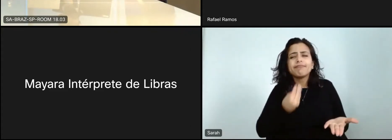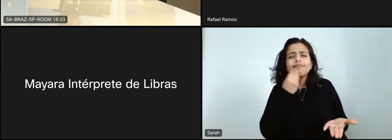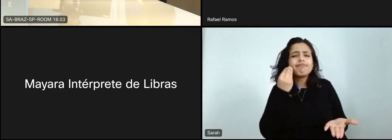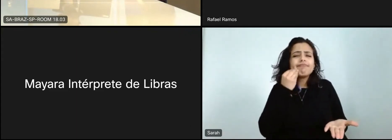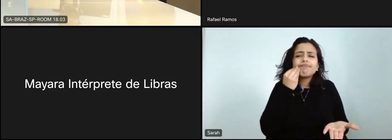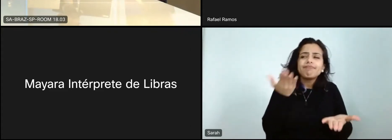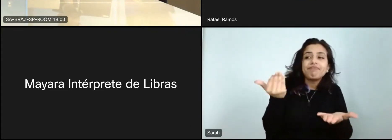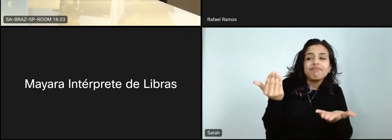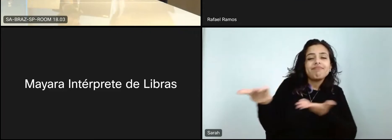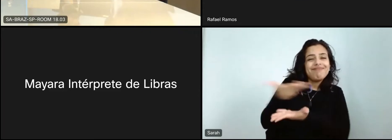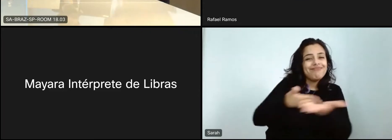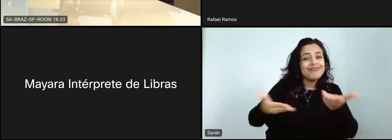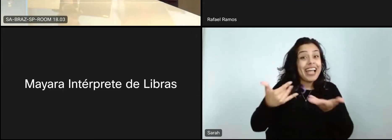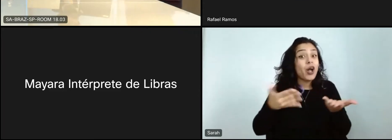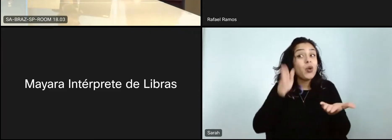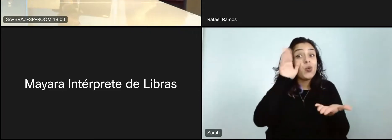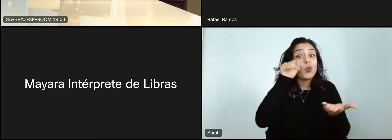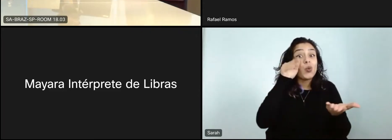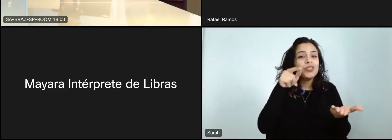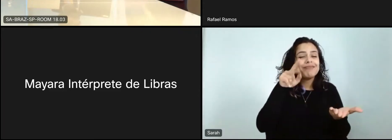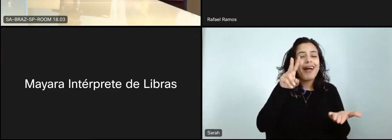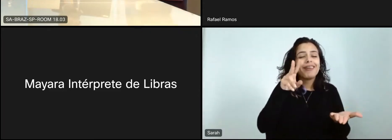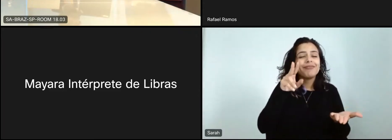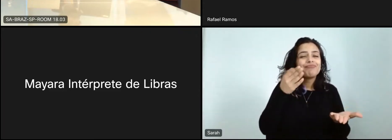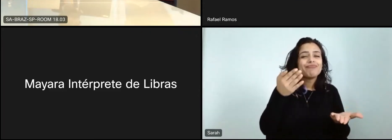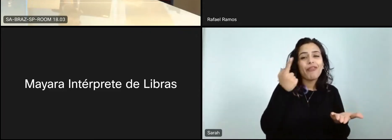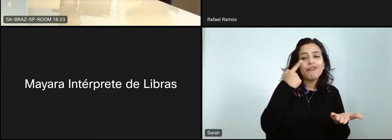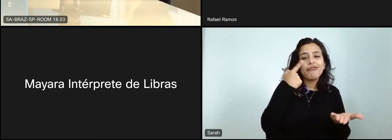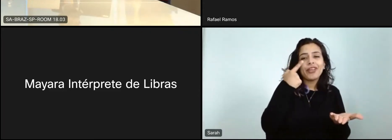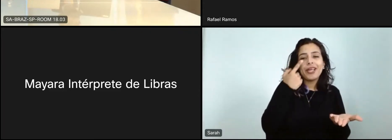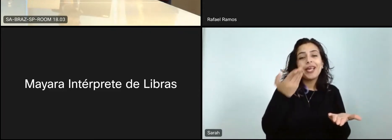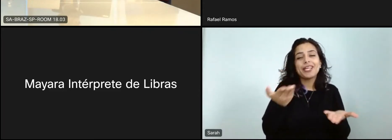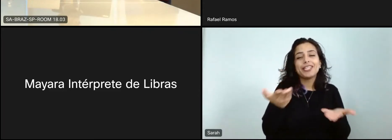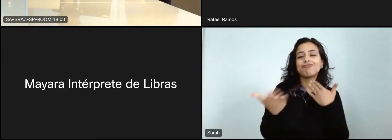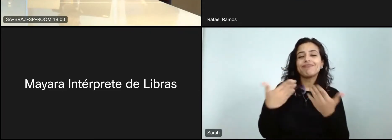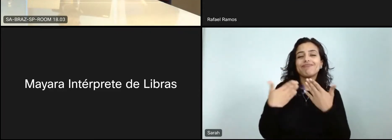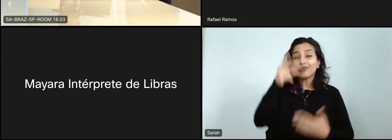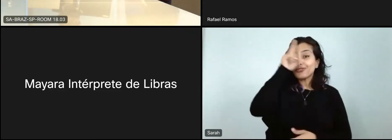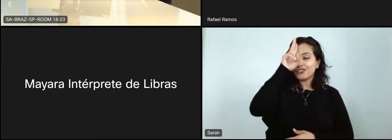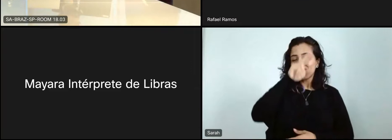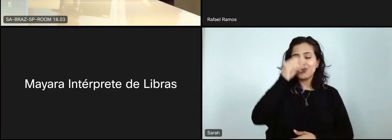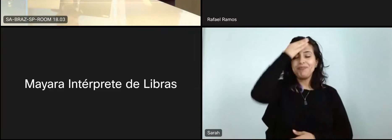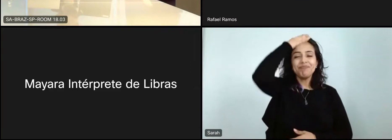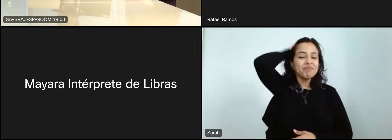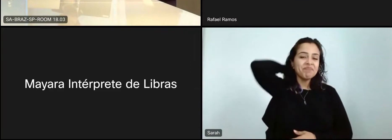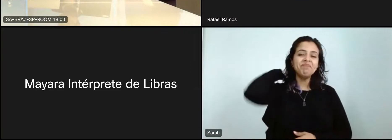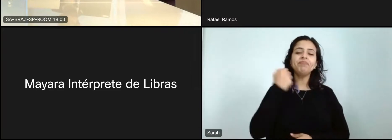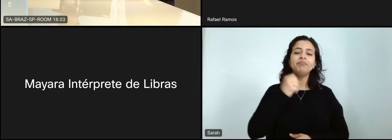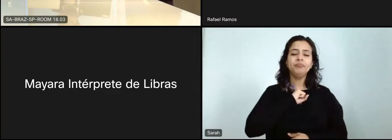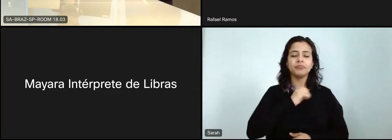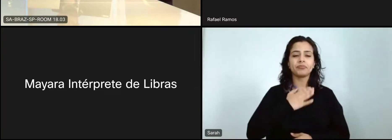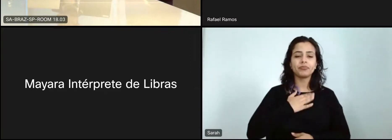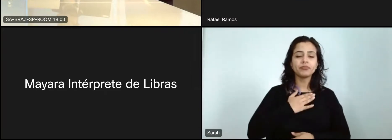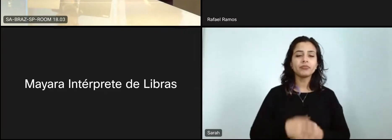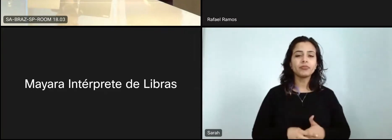histórias, e agora estou curioso para ouvir a Bárbara compartilhar um casinho com a gente. Gente, então, com certeza, assim, ouvindo as histórias de